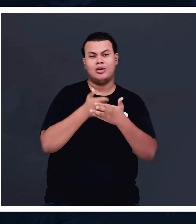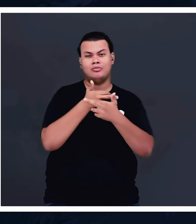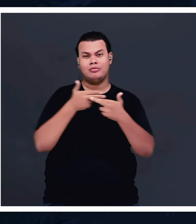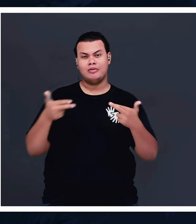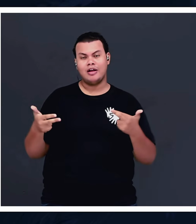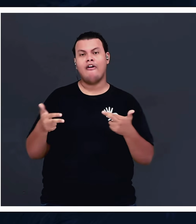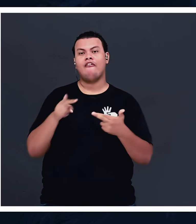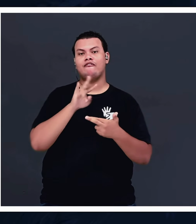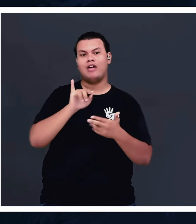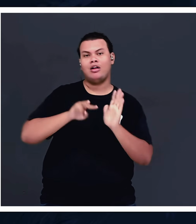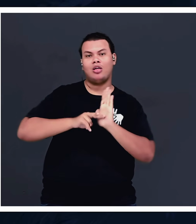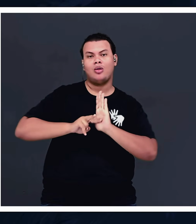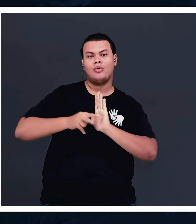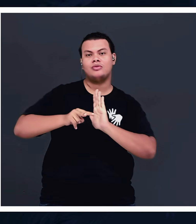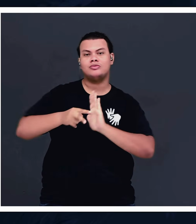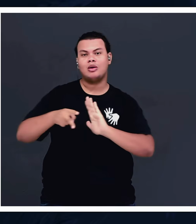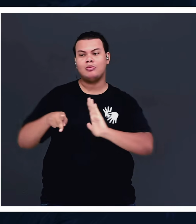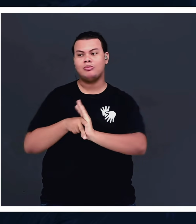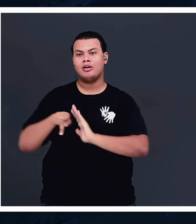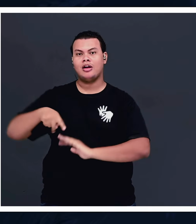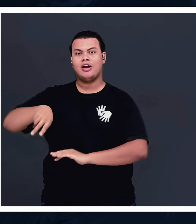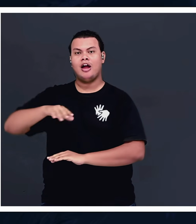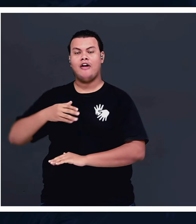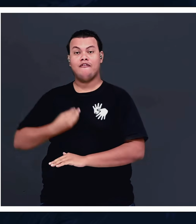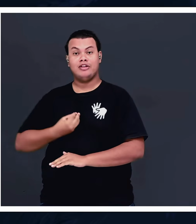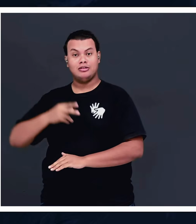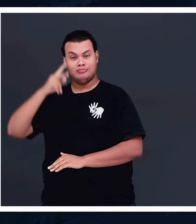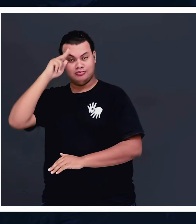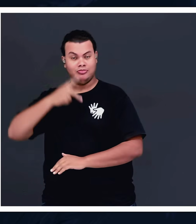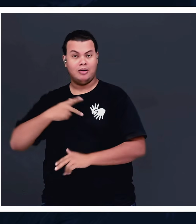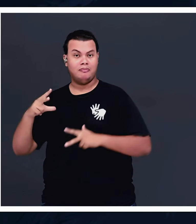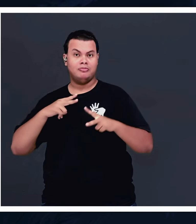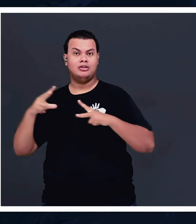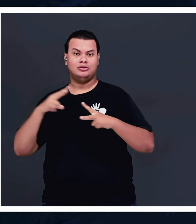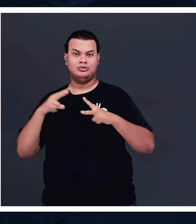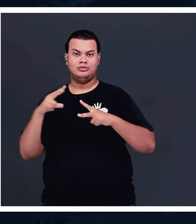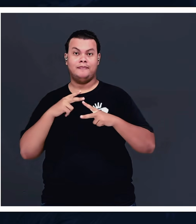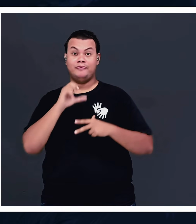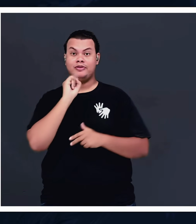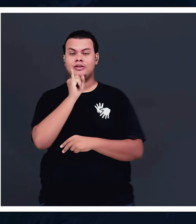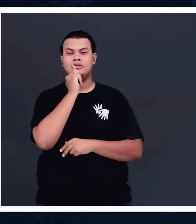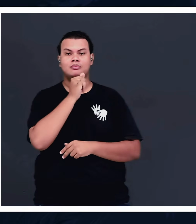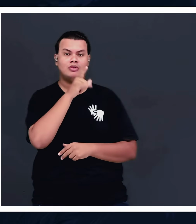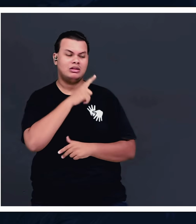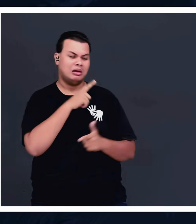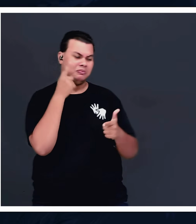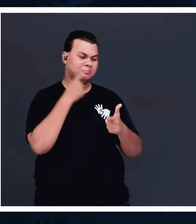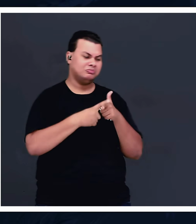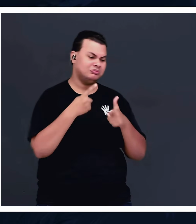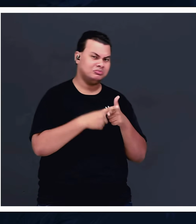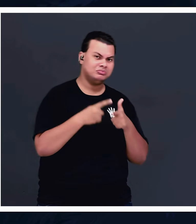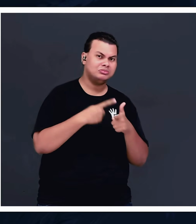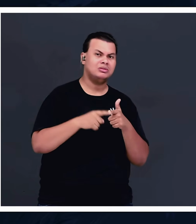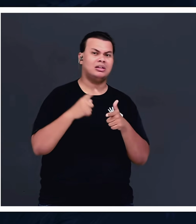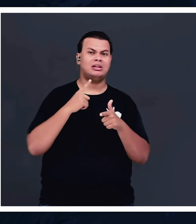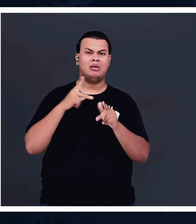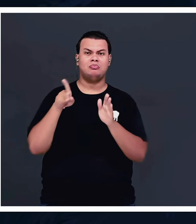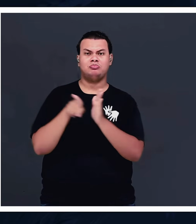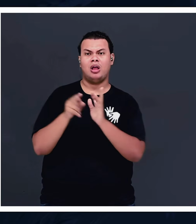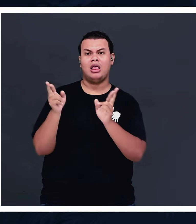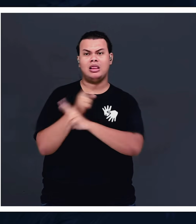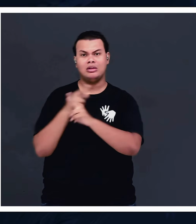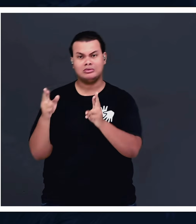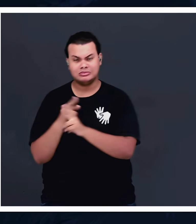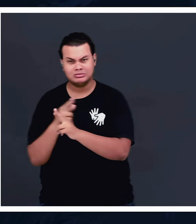terá alguma repercussão na sua vida pessoal. Se você está vivendo algum problema, alguma situação de